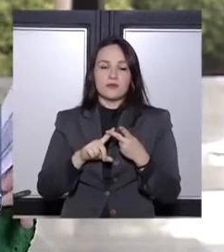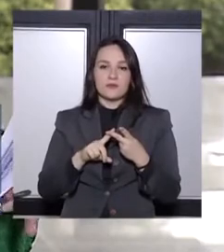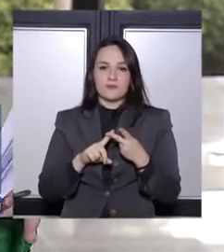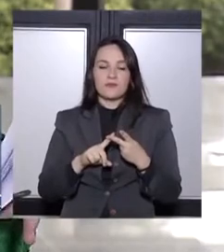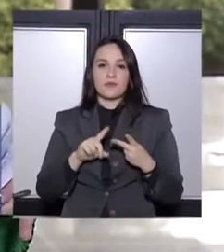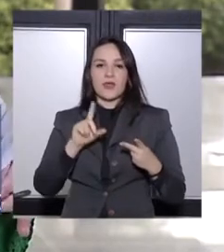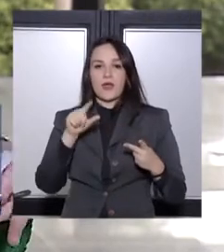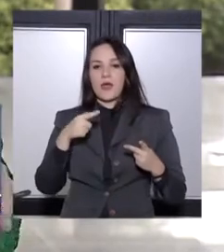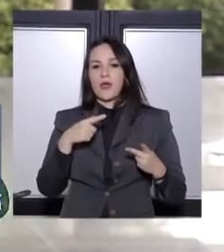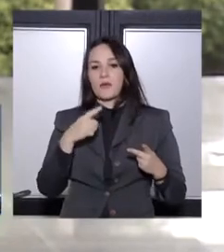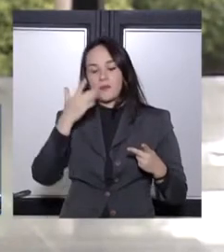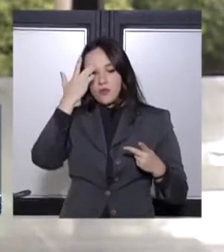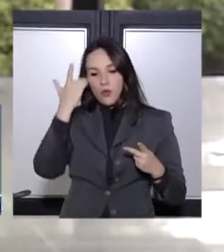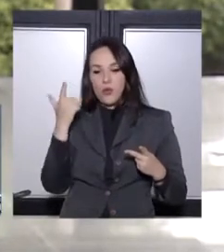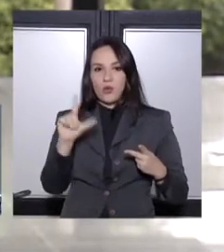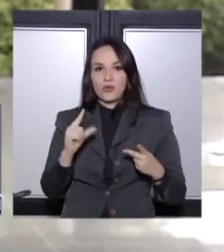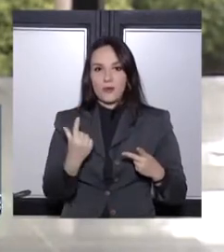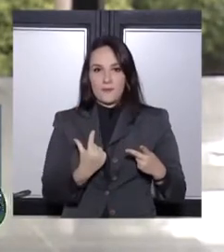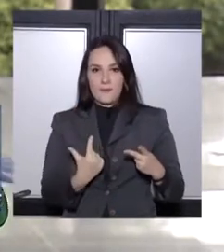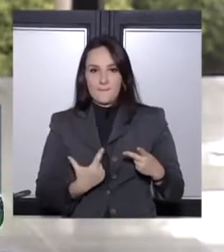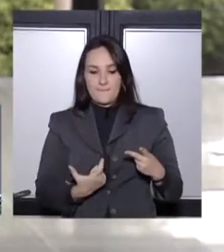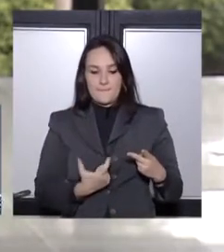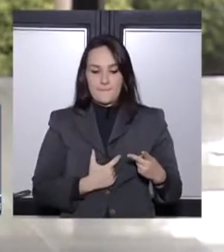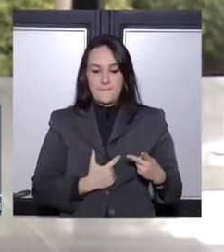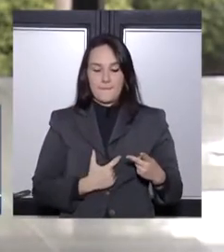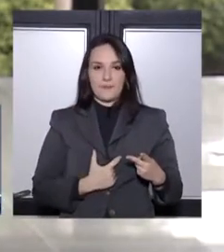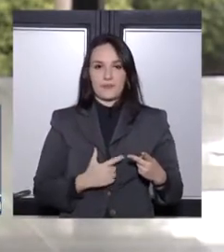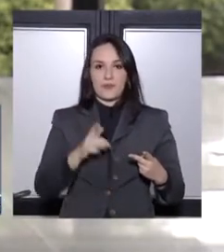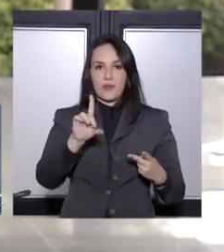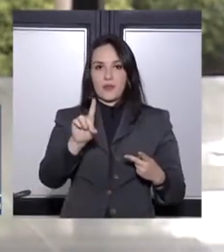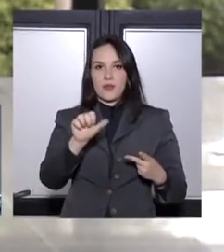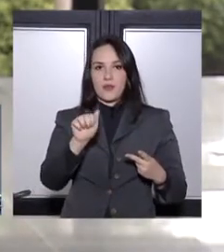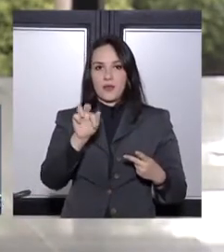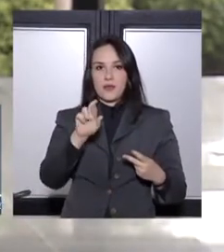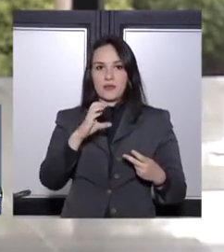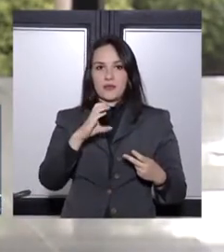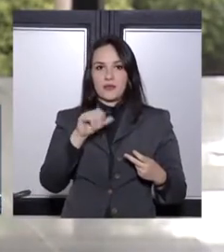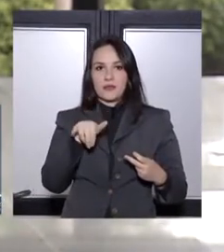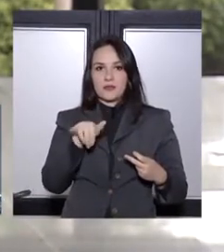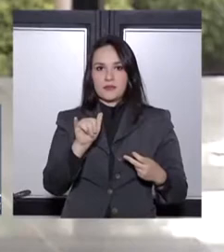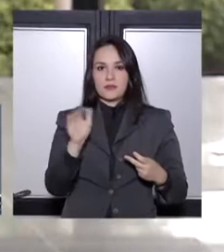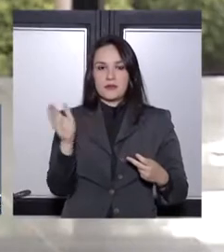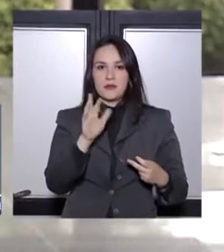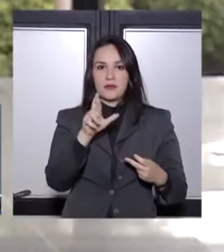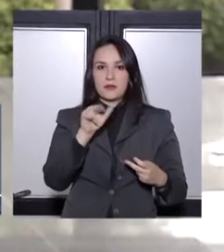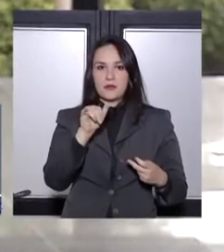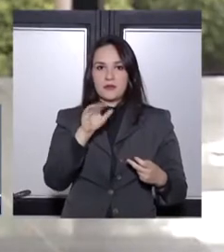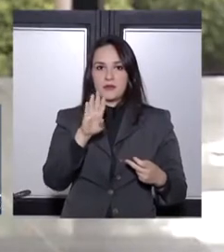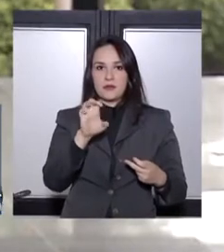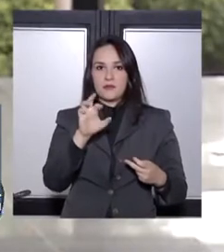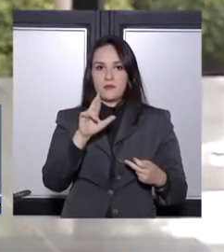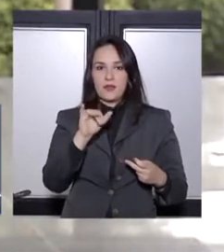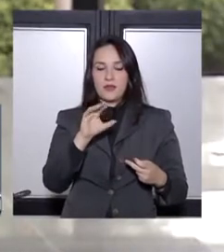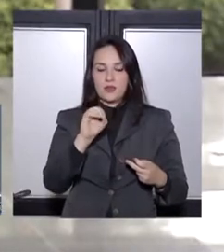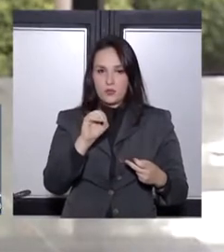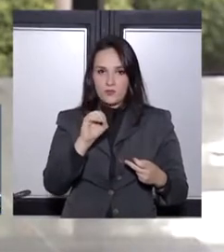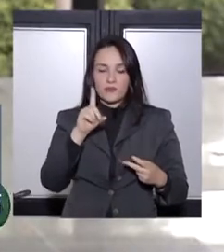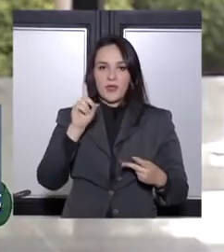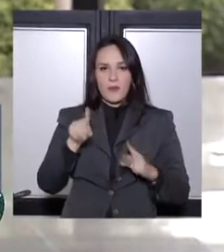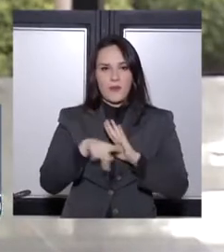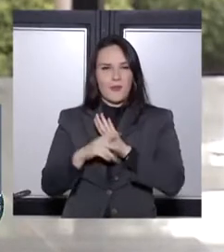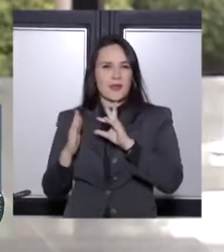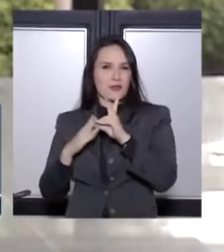para os educadores, né? Então, indigenista também. Então, é muito importante para quem é